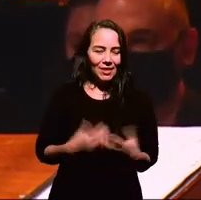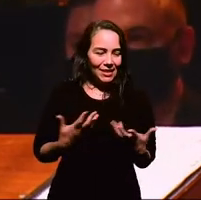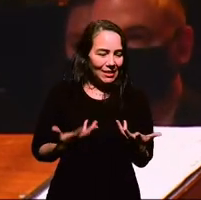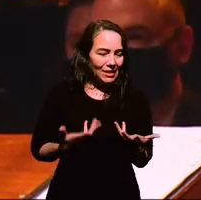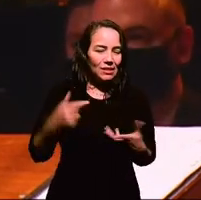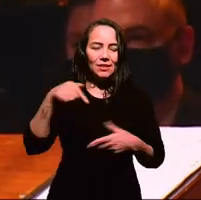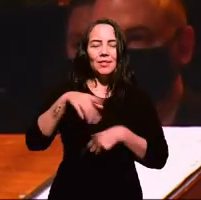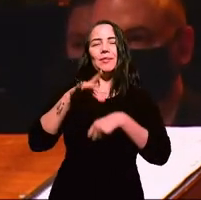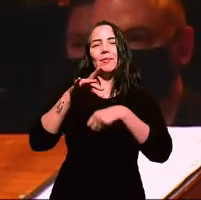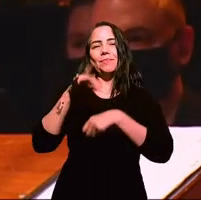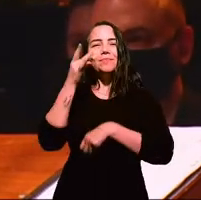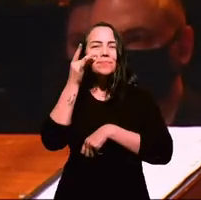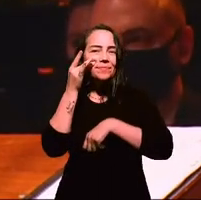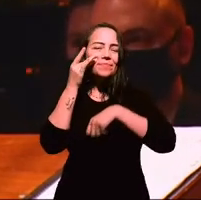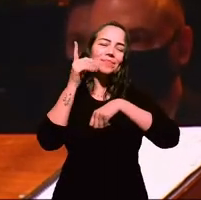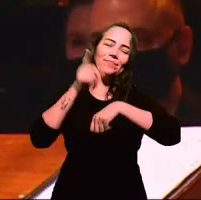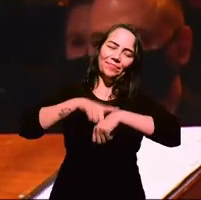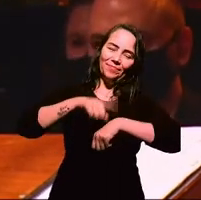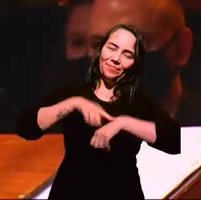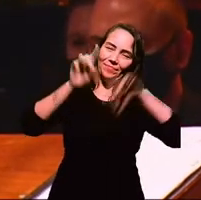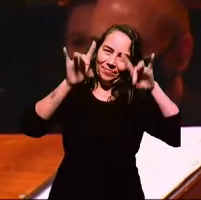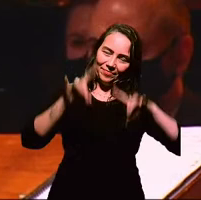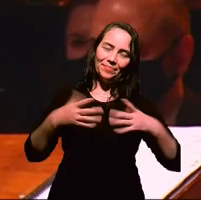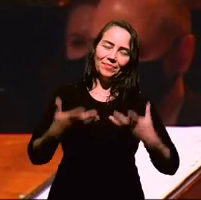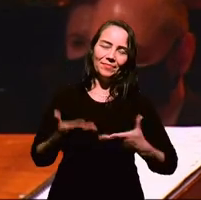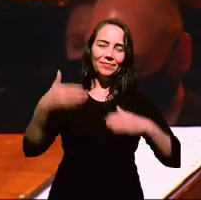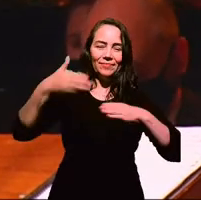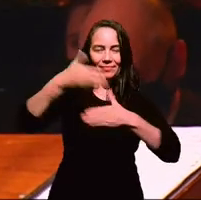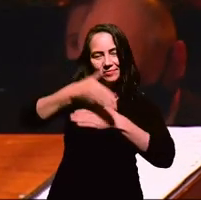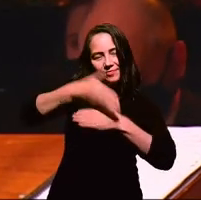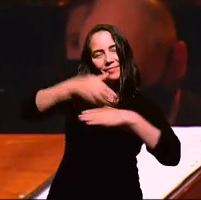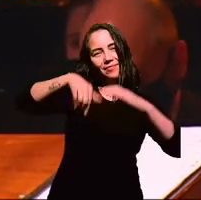de estarmos aqui. Eu,